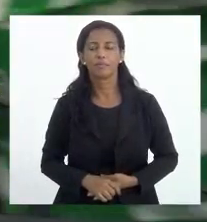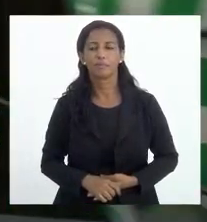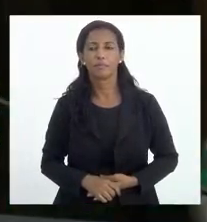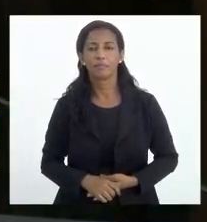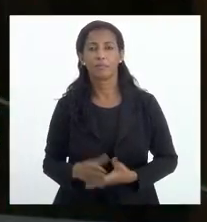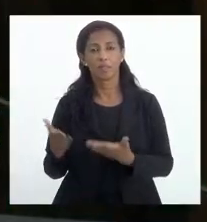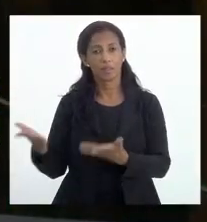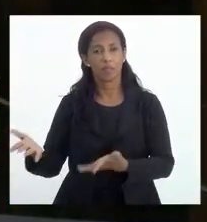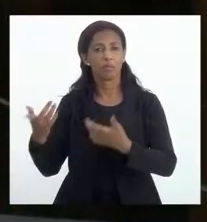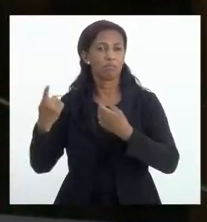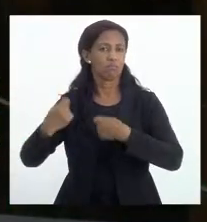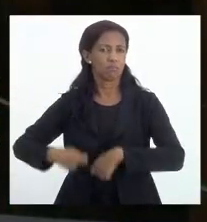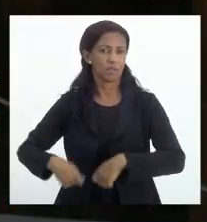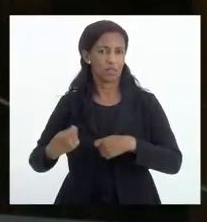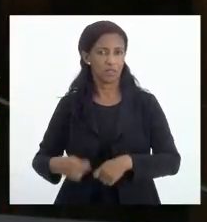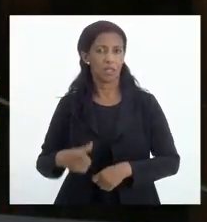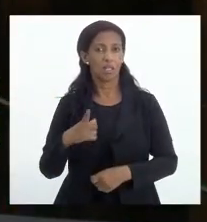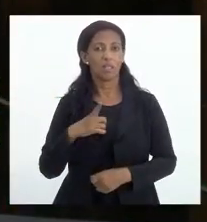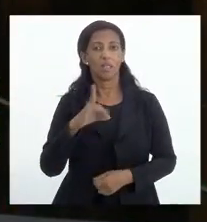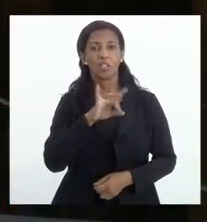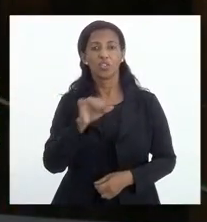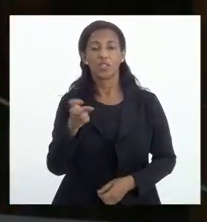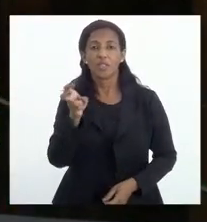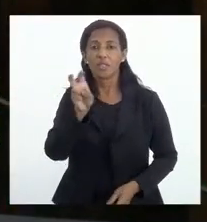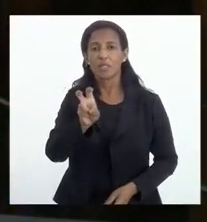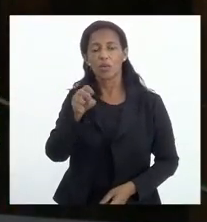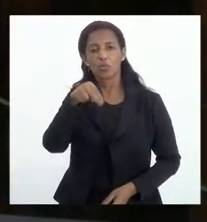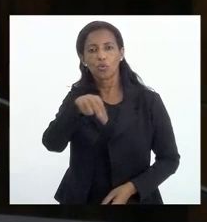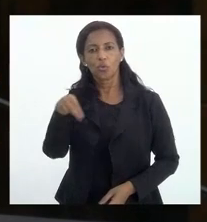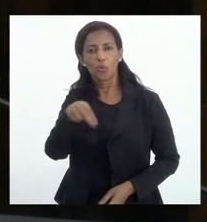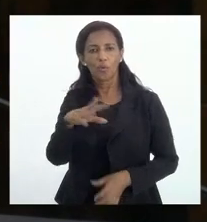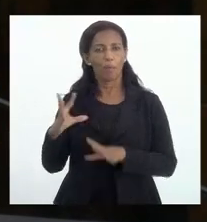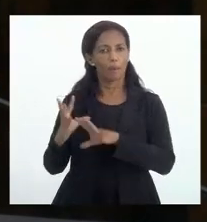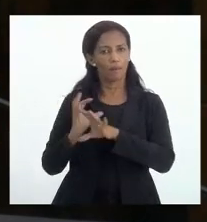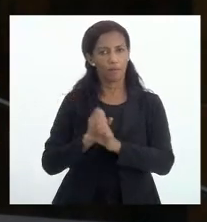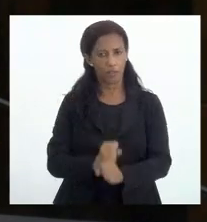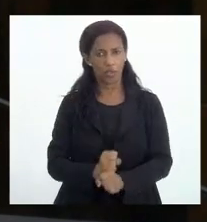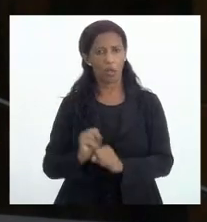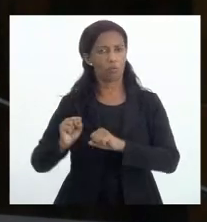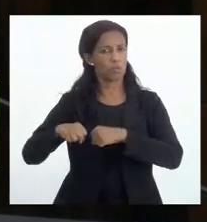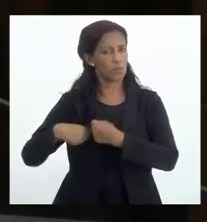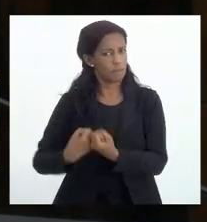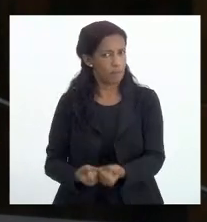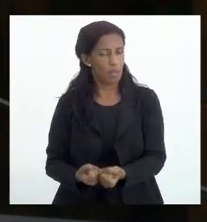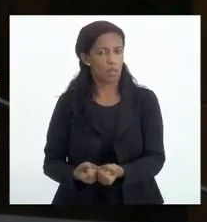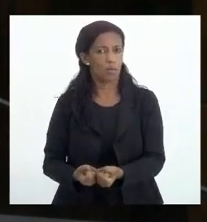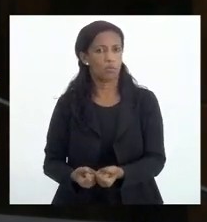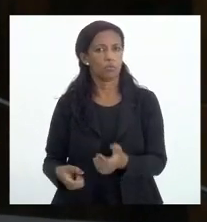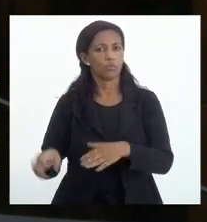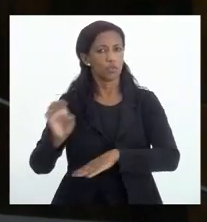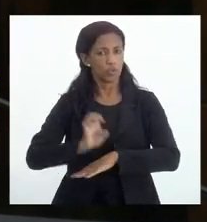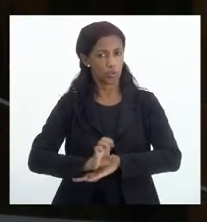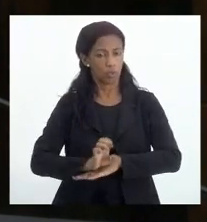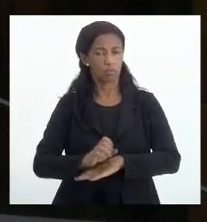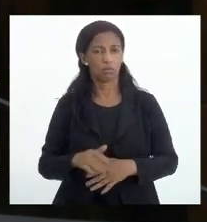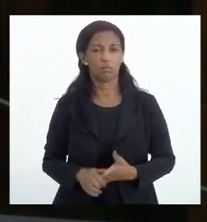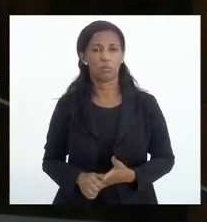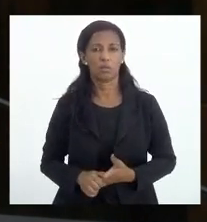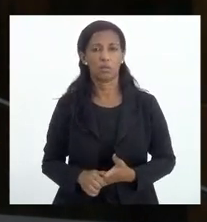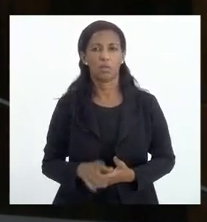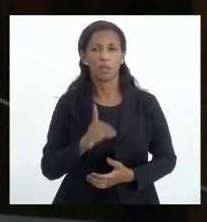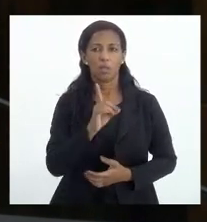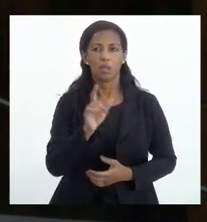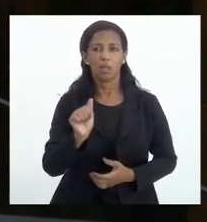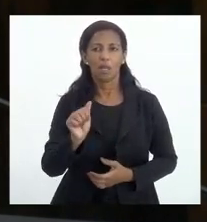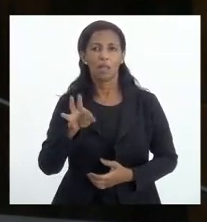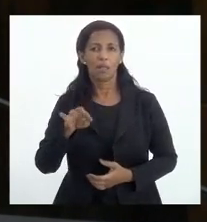sendo ele necessário. Nós temos a data do dia 5 de novembro para fechar os empenhos do Estado e a data de 13